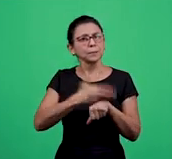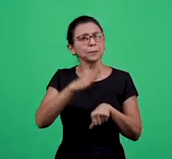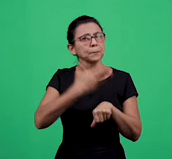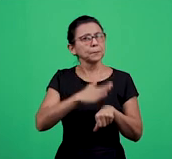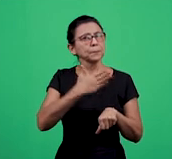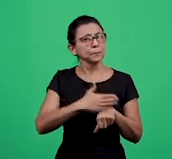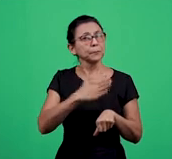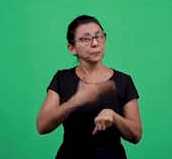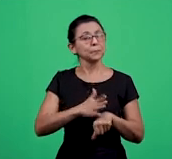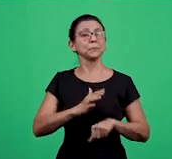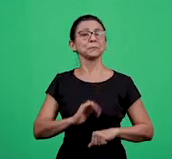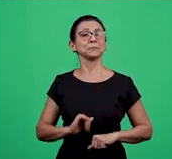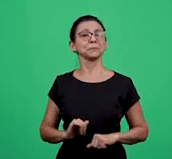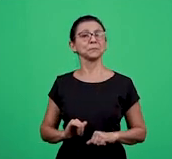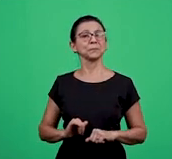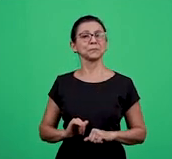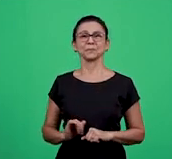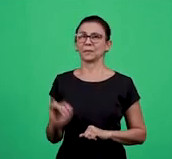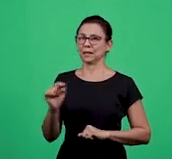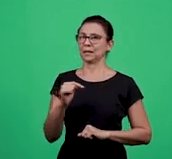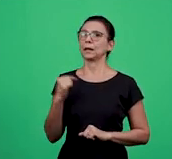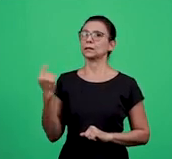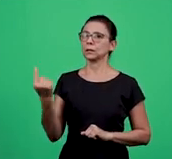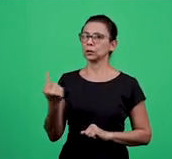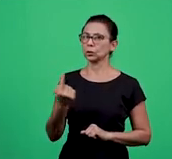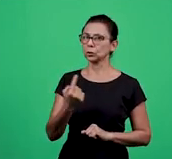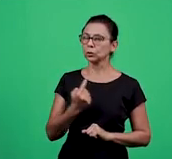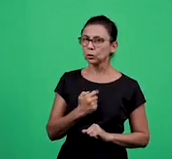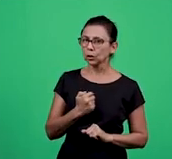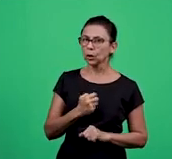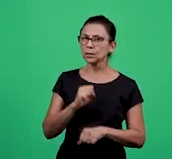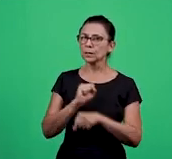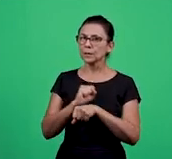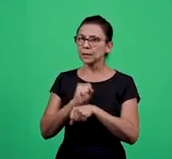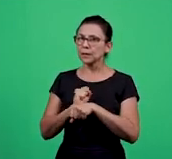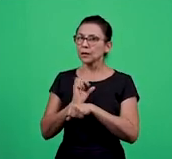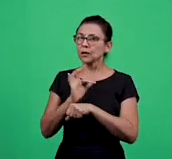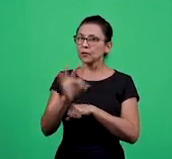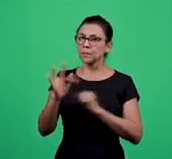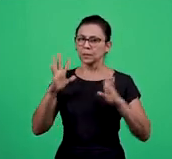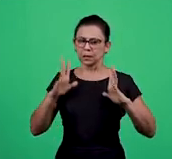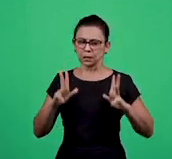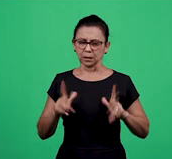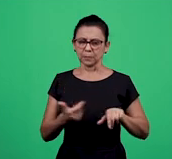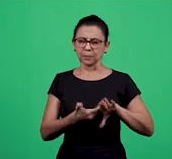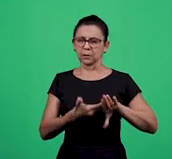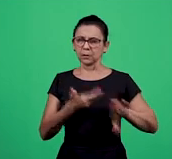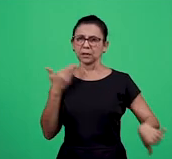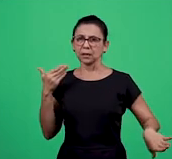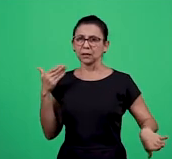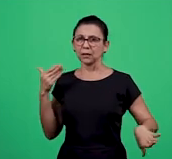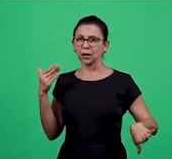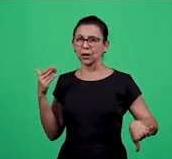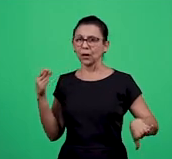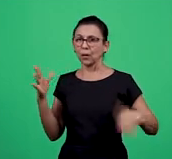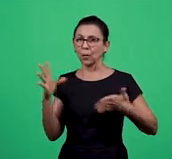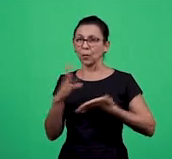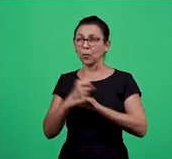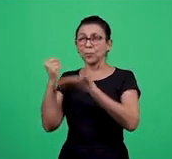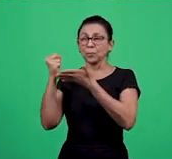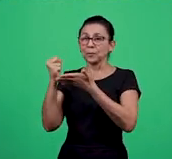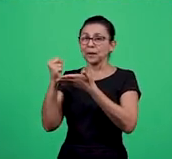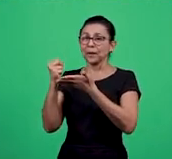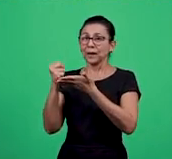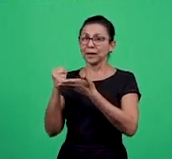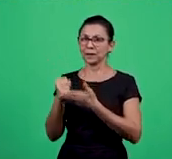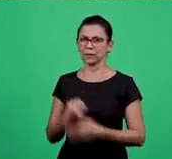quê? Assim, nós estamos nos preparando para um dia encontrarmos com o Senhor. A nossa vida não é aqui na